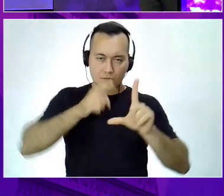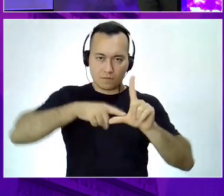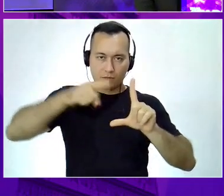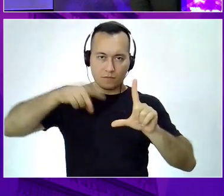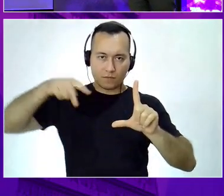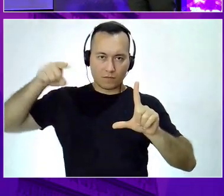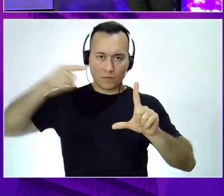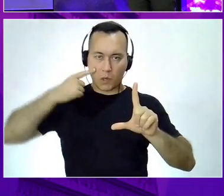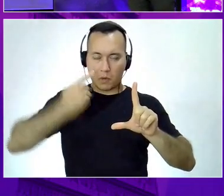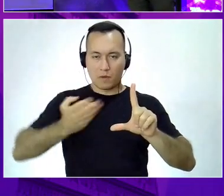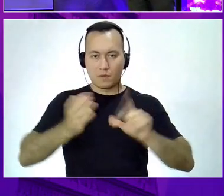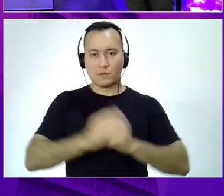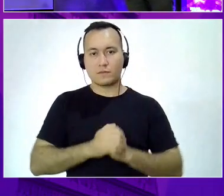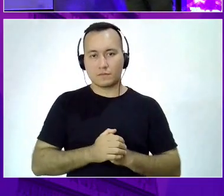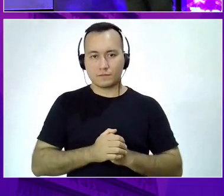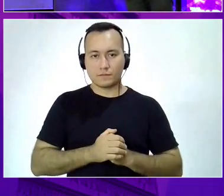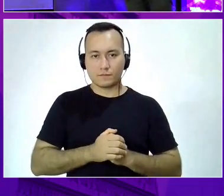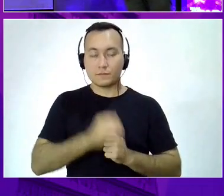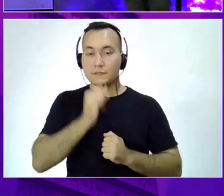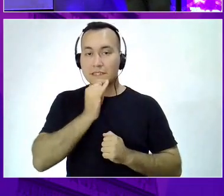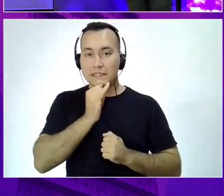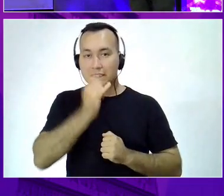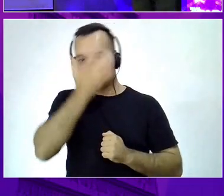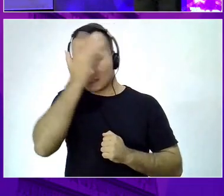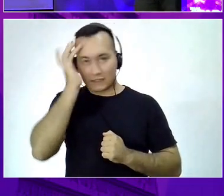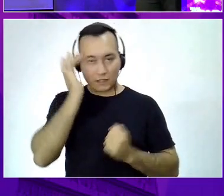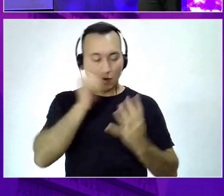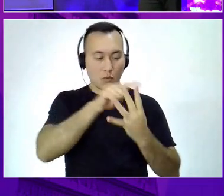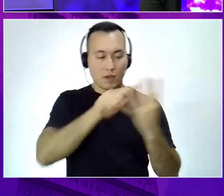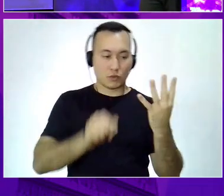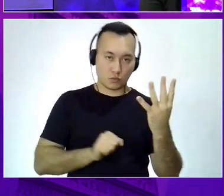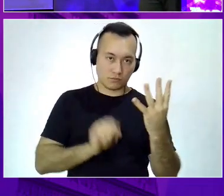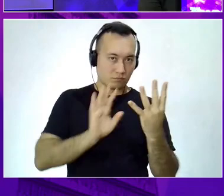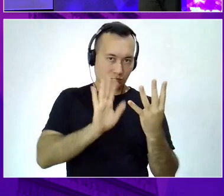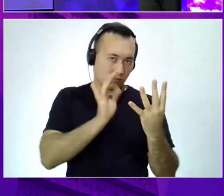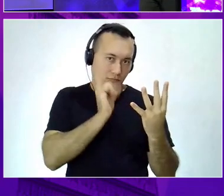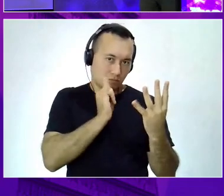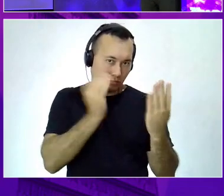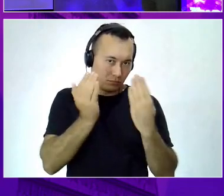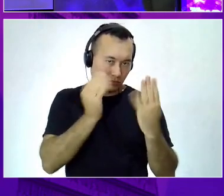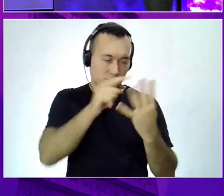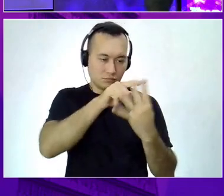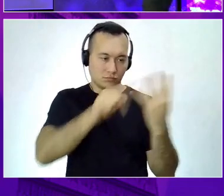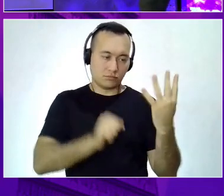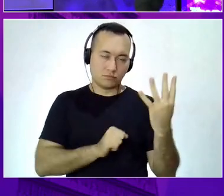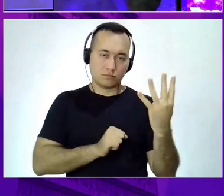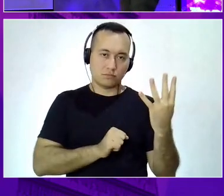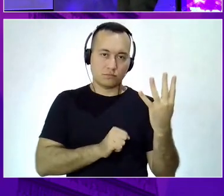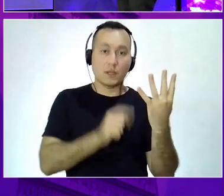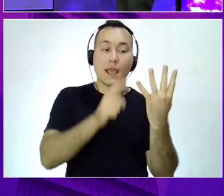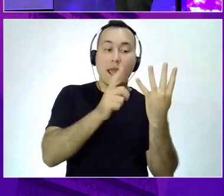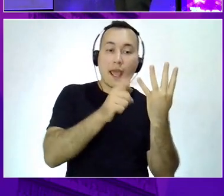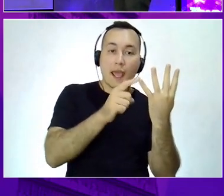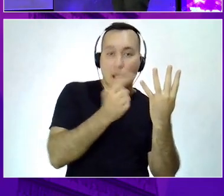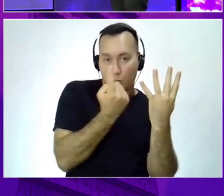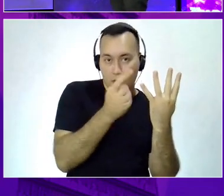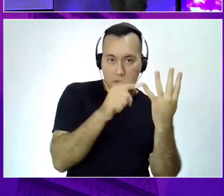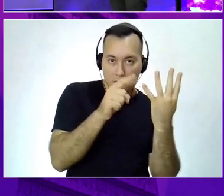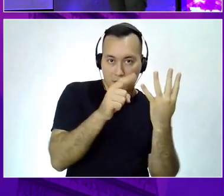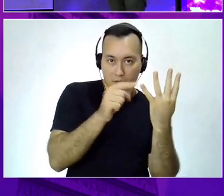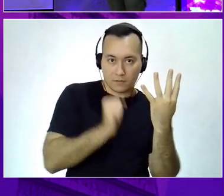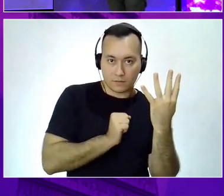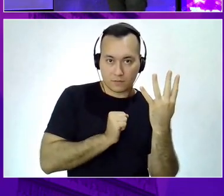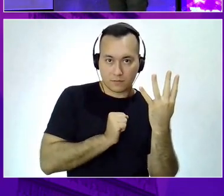que uma a cada quatro pessoas tem uma necessidade específica, que vão de N